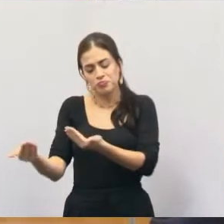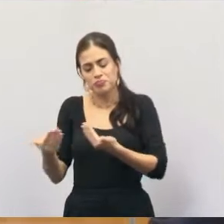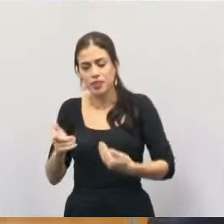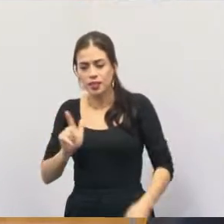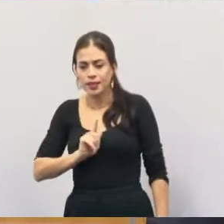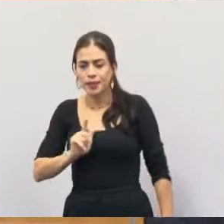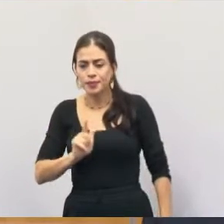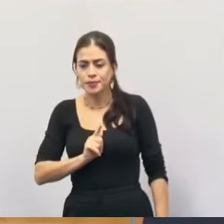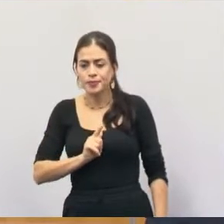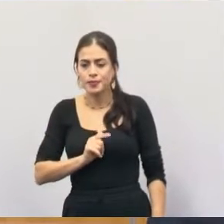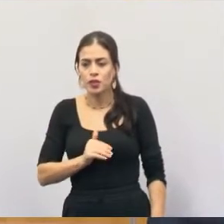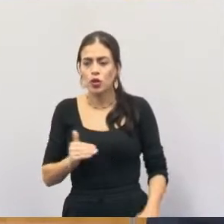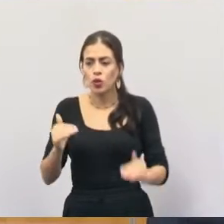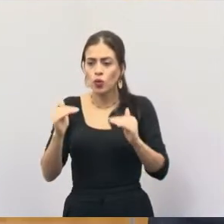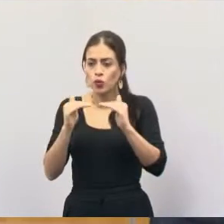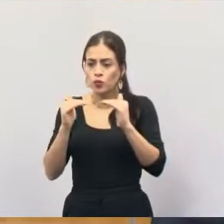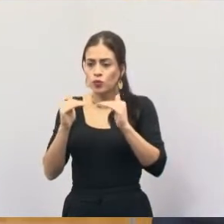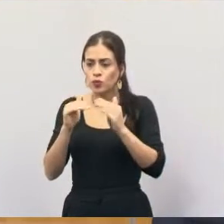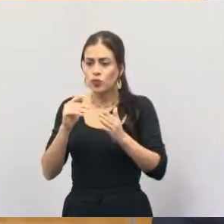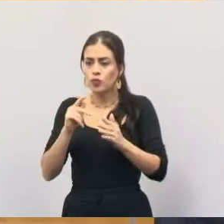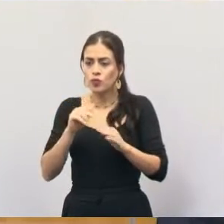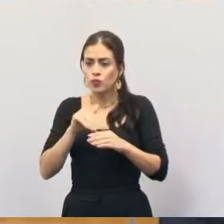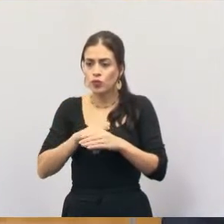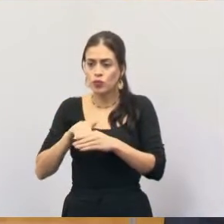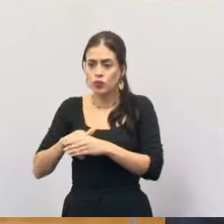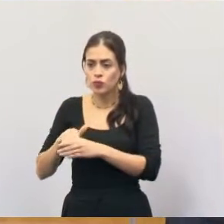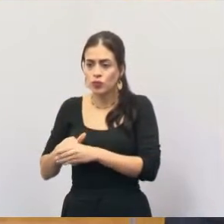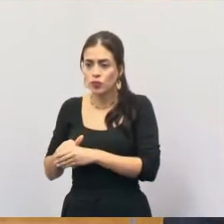voto favorável de cada um de vocês e meu muito obrigada.